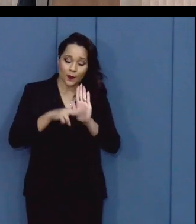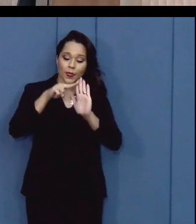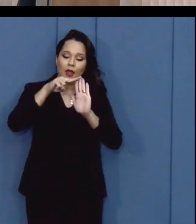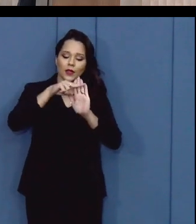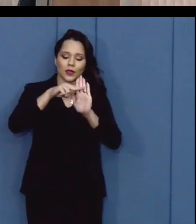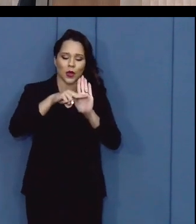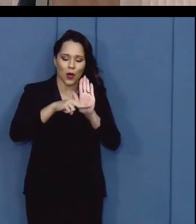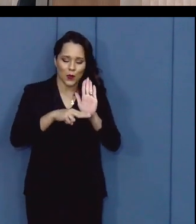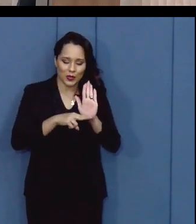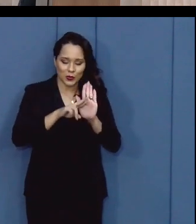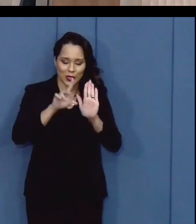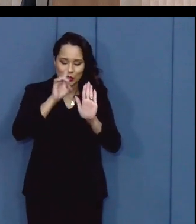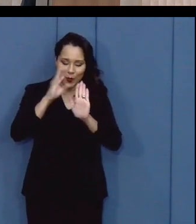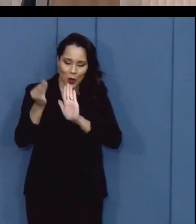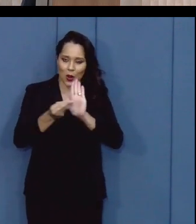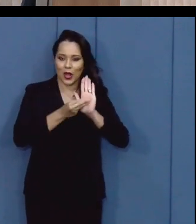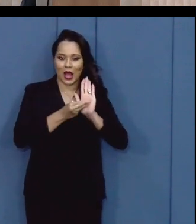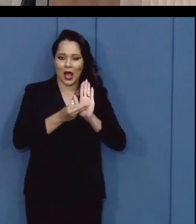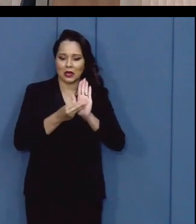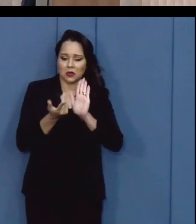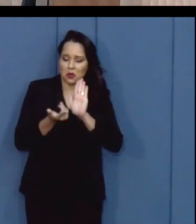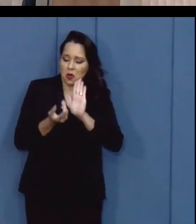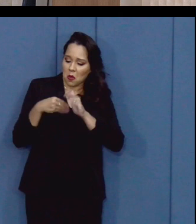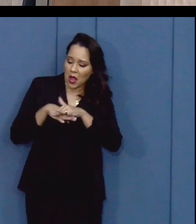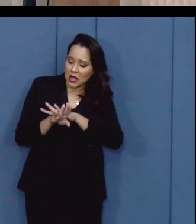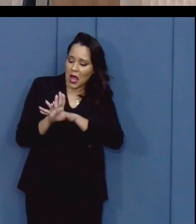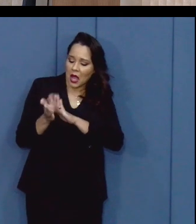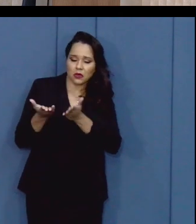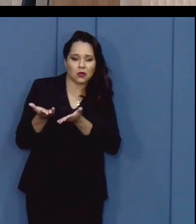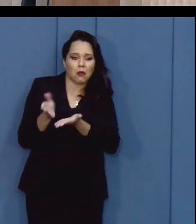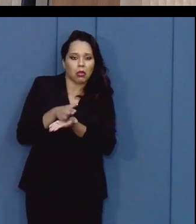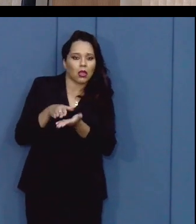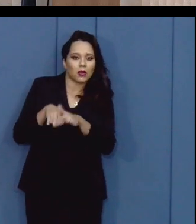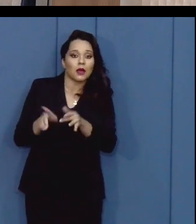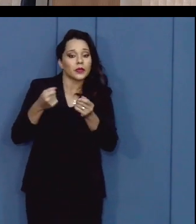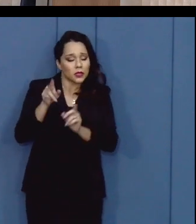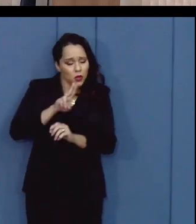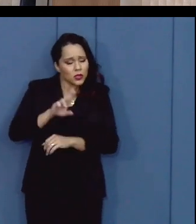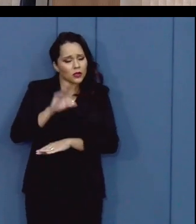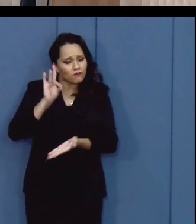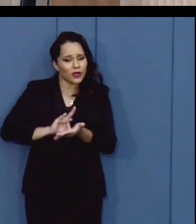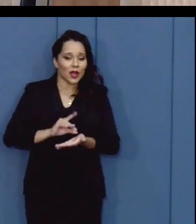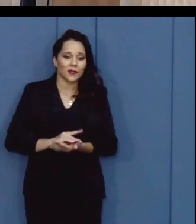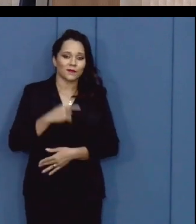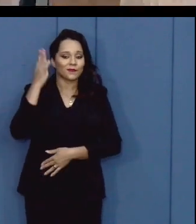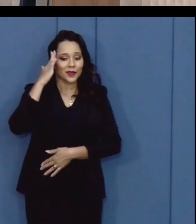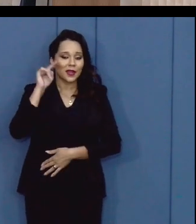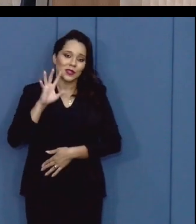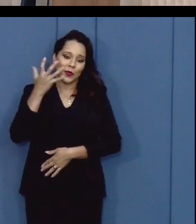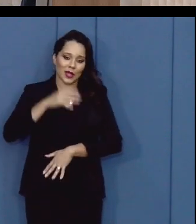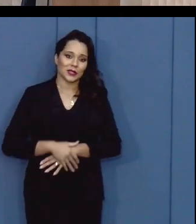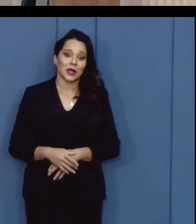não são apenas para serem colocadas em quadros ou guardadas em portfólios, não. Elas têm que ser aplicadas na prática. A gente sabe